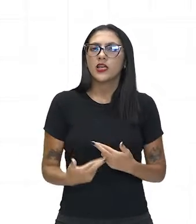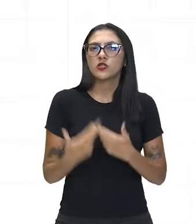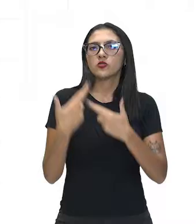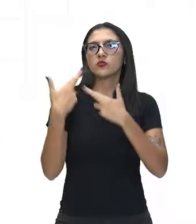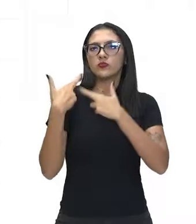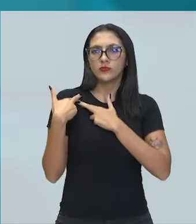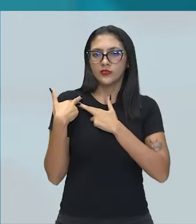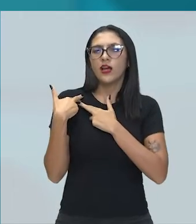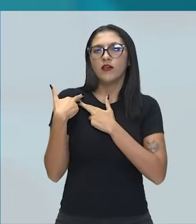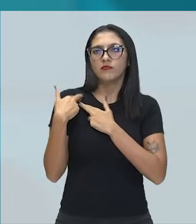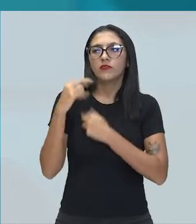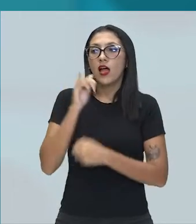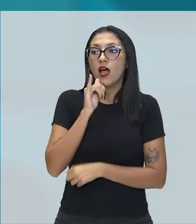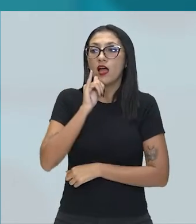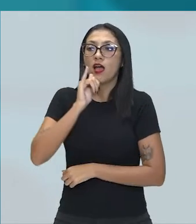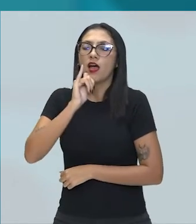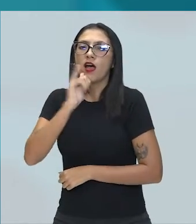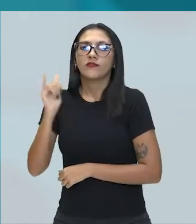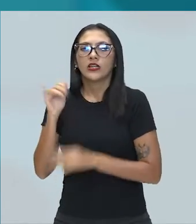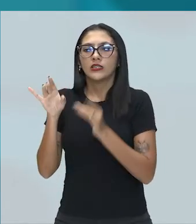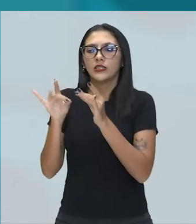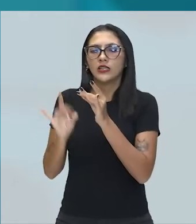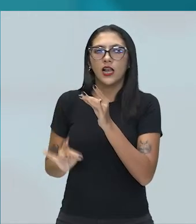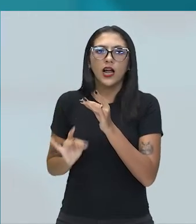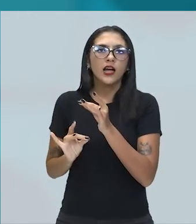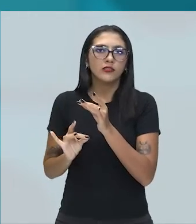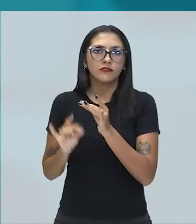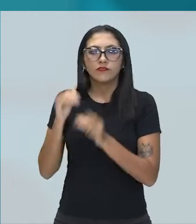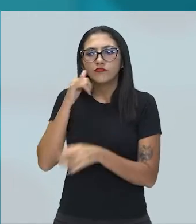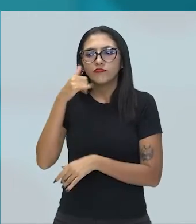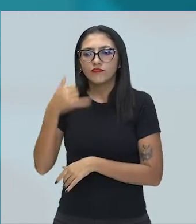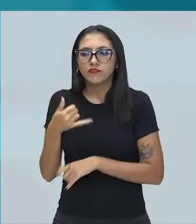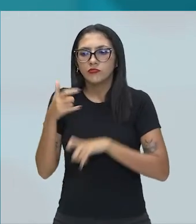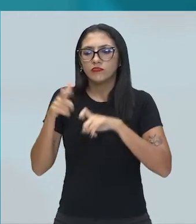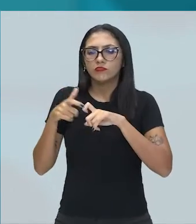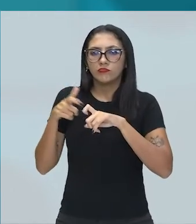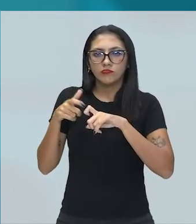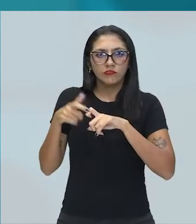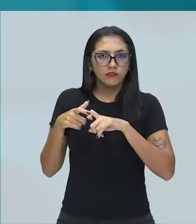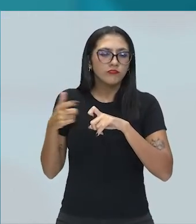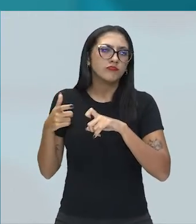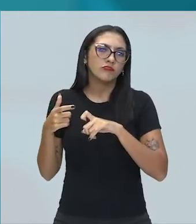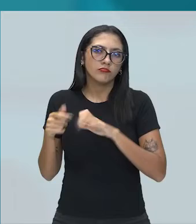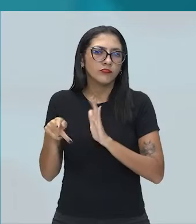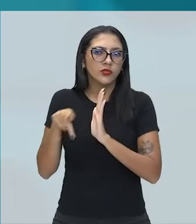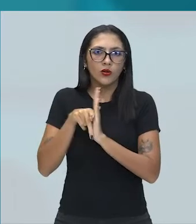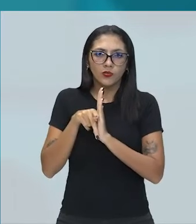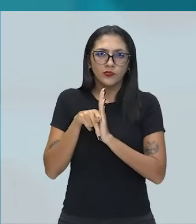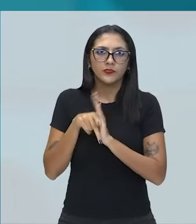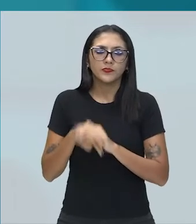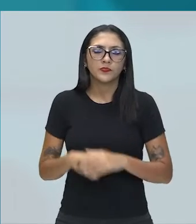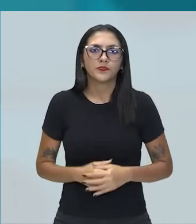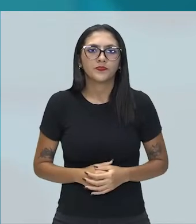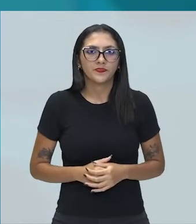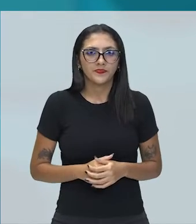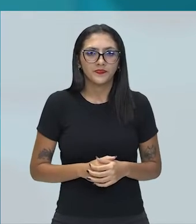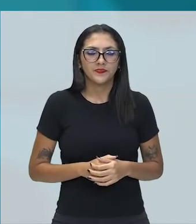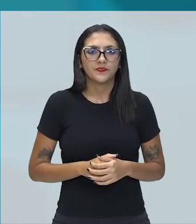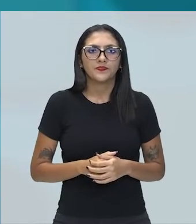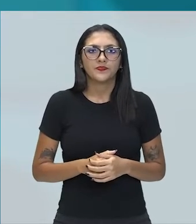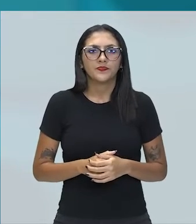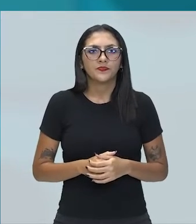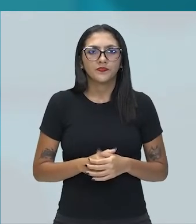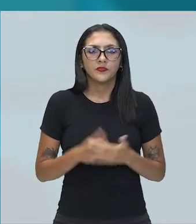essas informações para o SAMU ou os bombeiros ou então o serviço emergencial aí da sua cidade, ok?